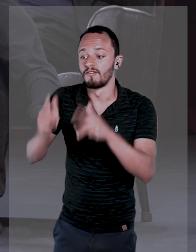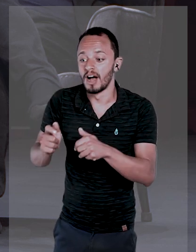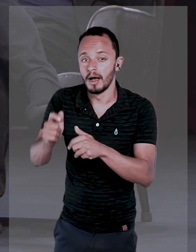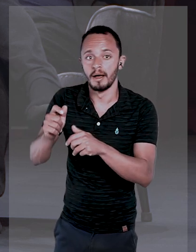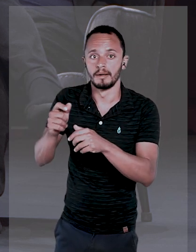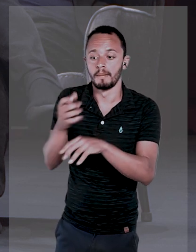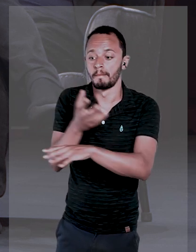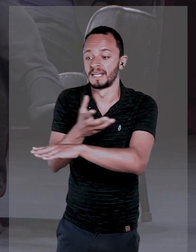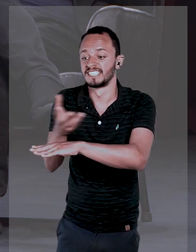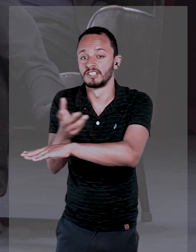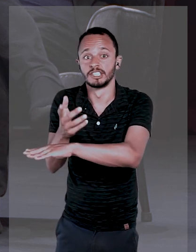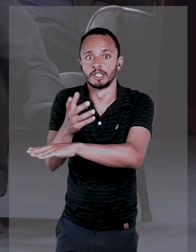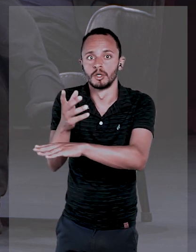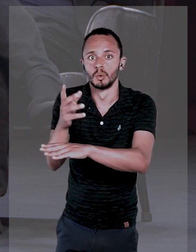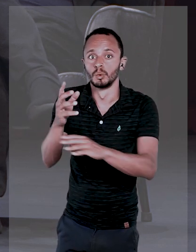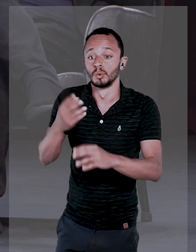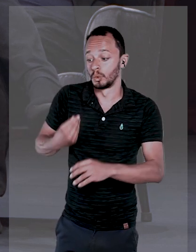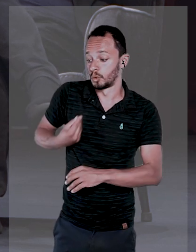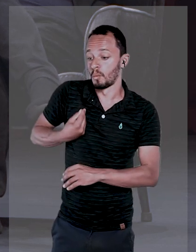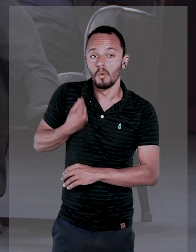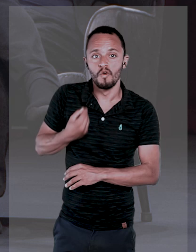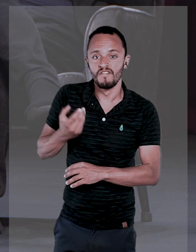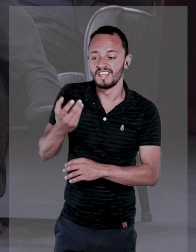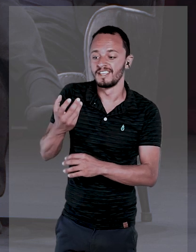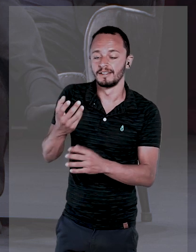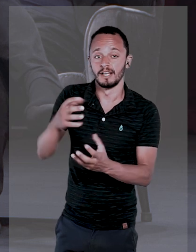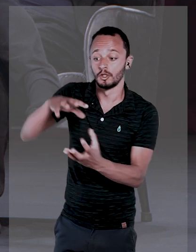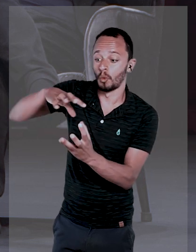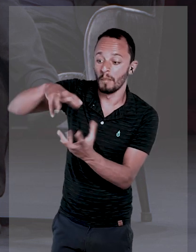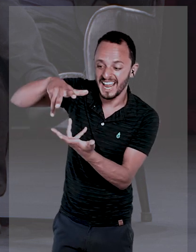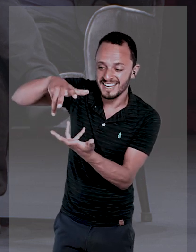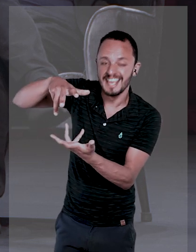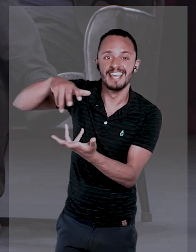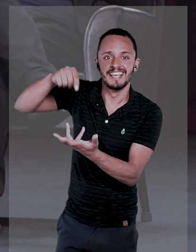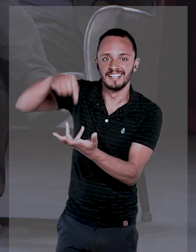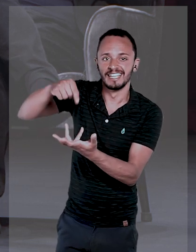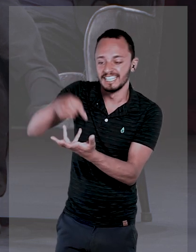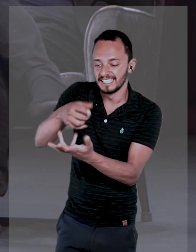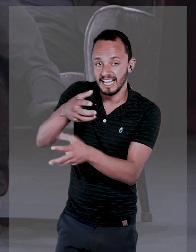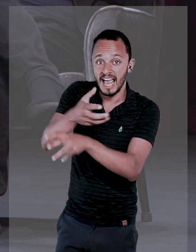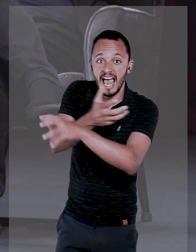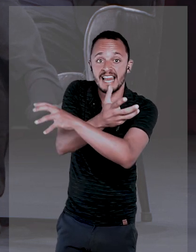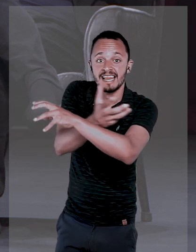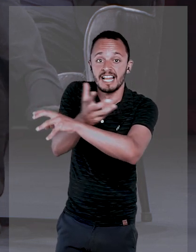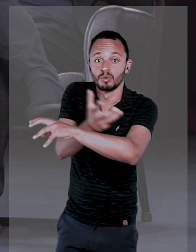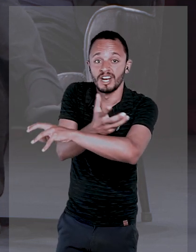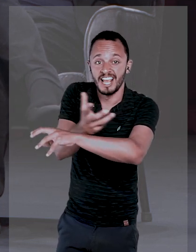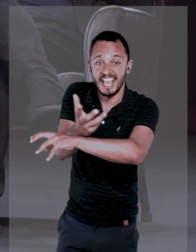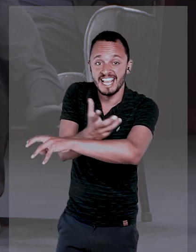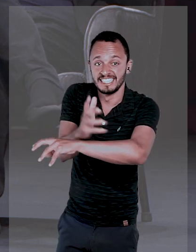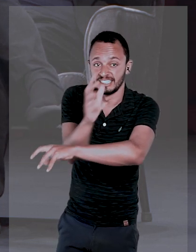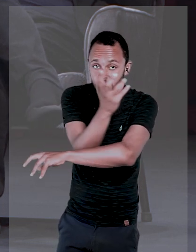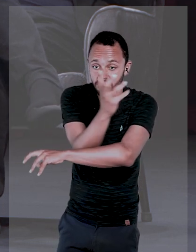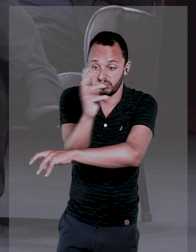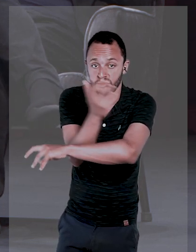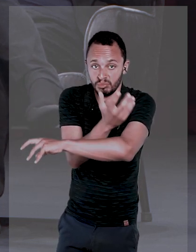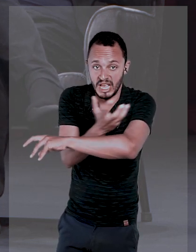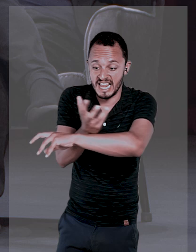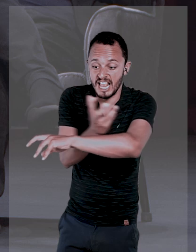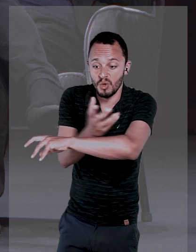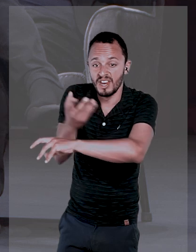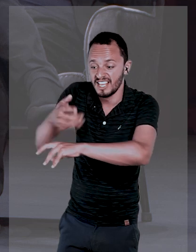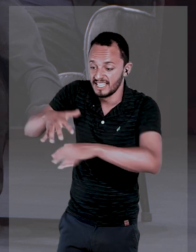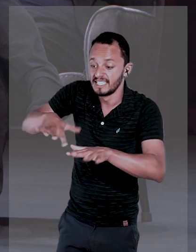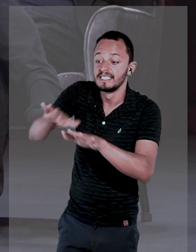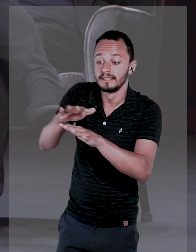de salvação do planeta, de uma ideia de preservação da vida, de sustento